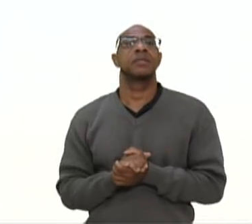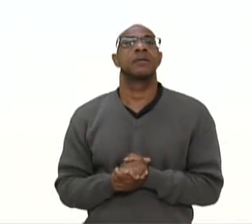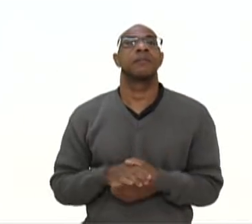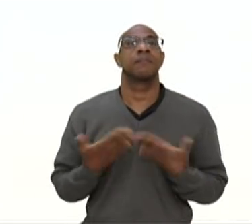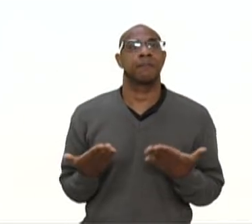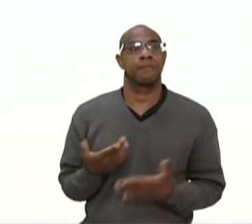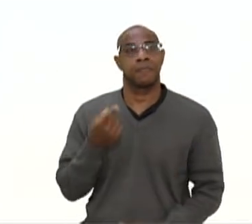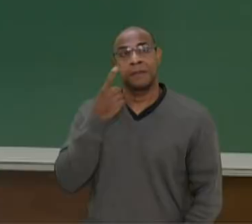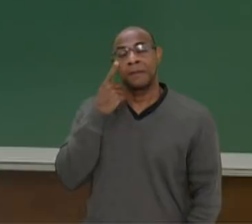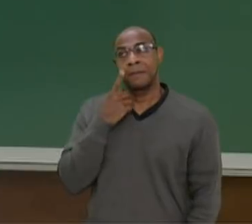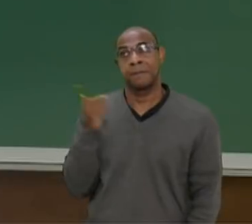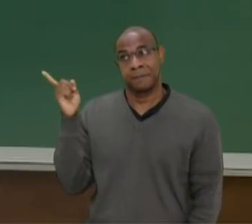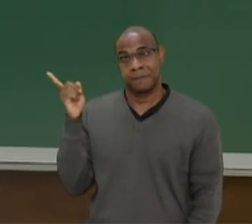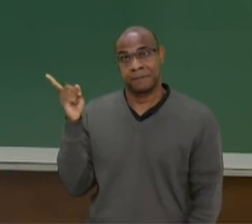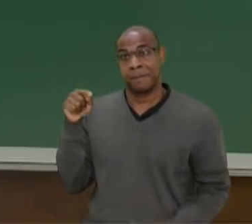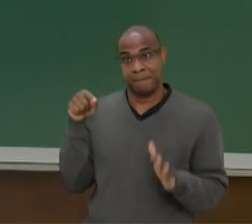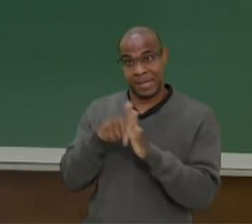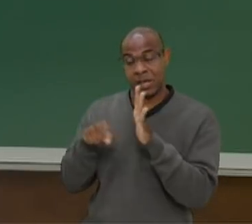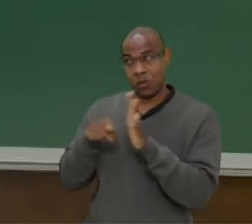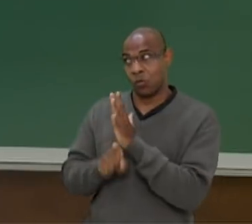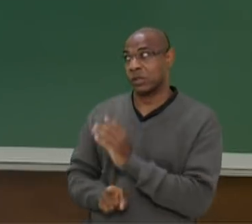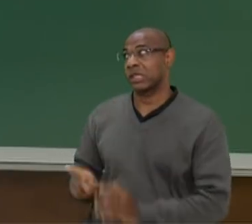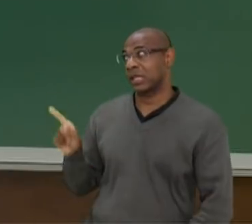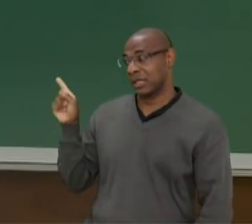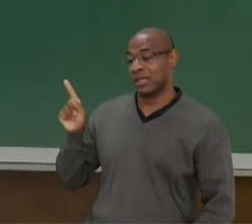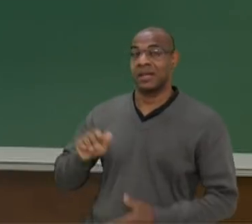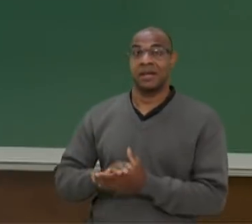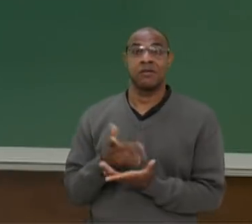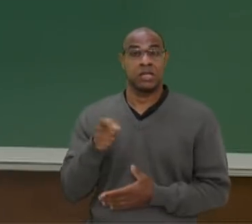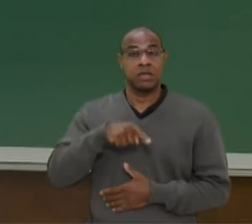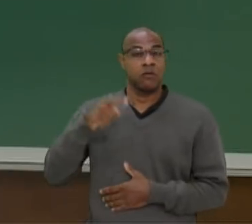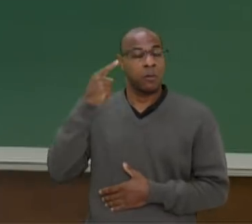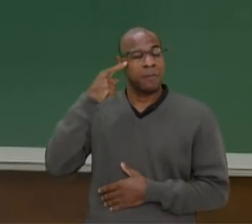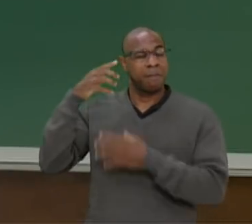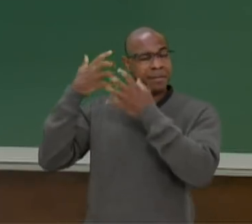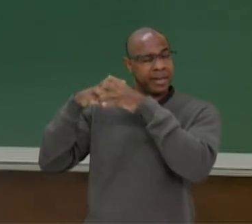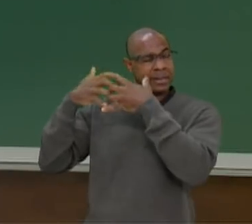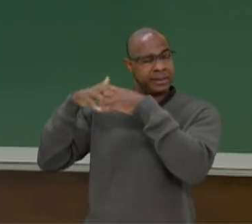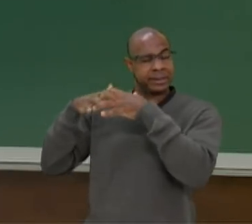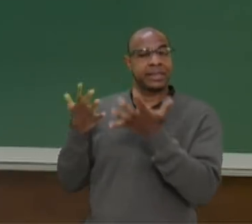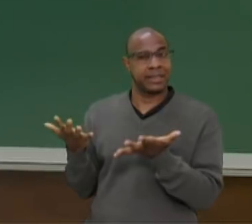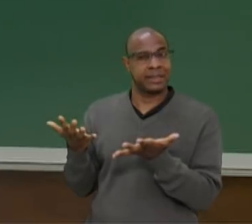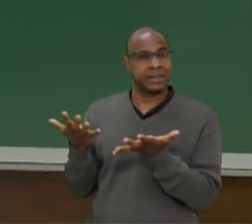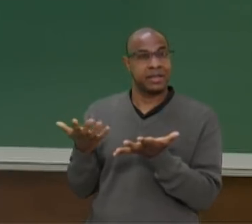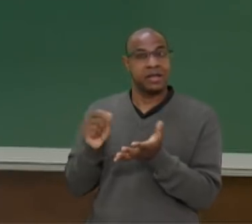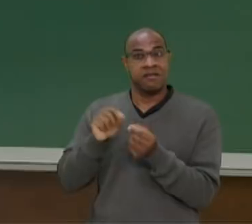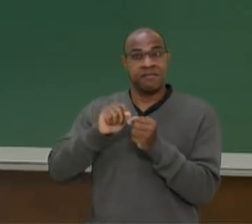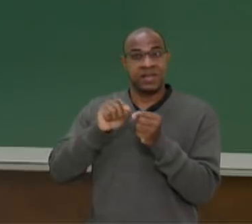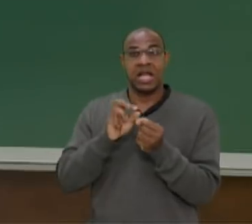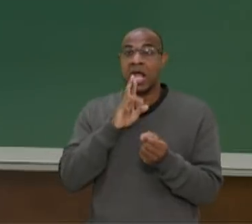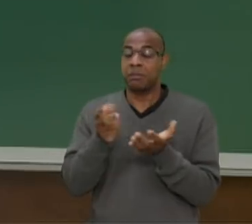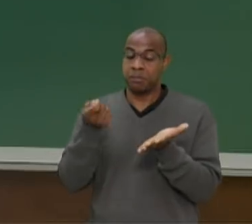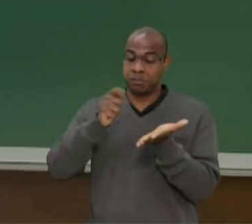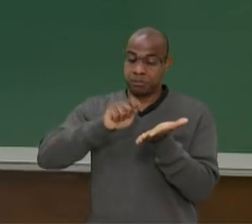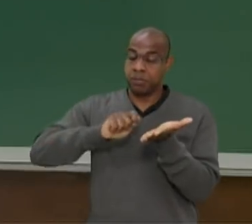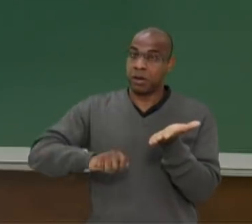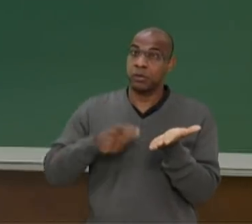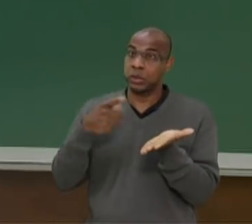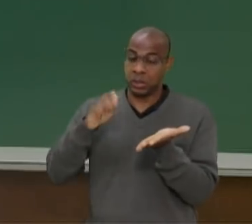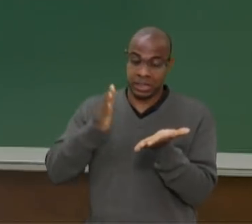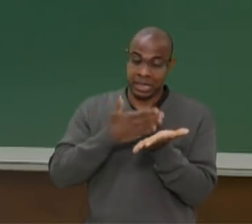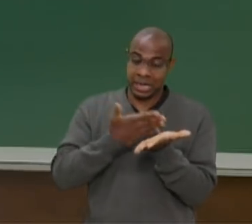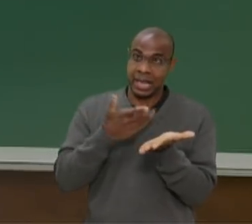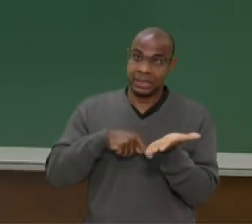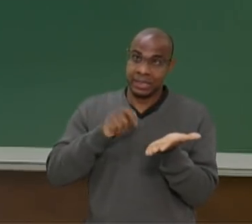Vamos para esse quiz agora. Vocês vão pensar e elaborar uma resposta escrevendo no seu